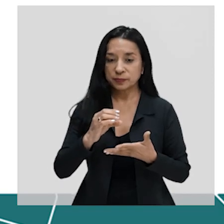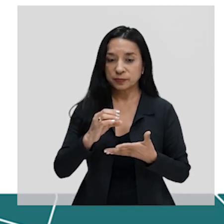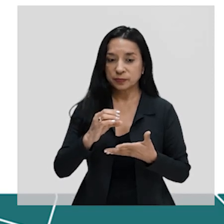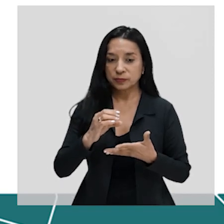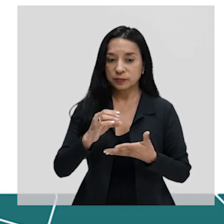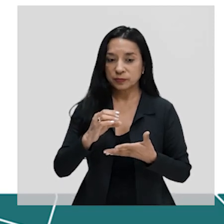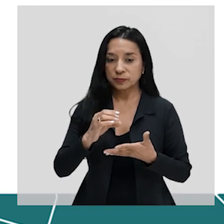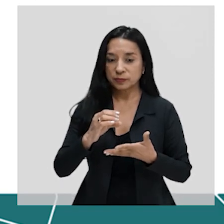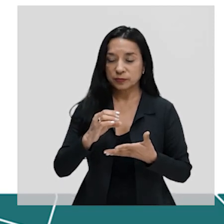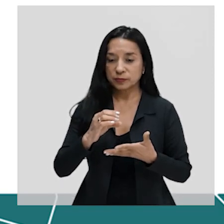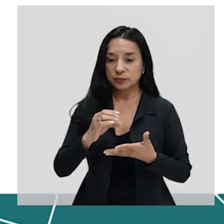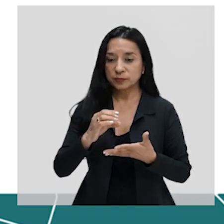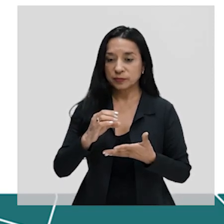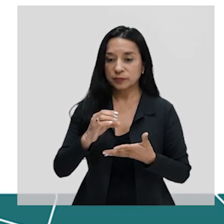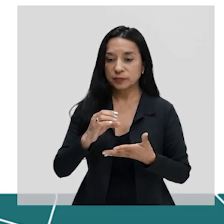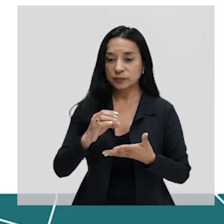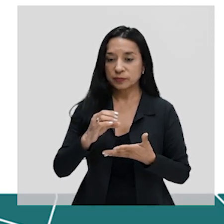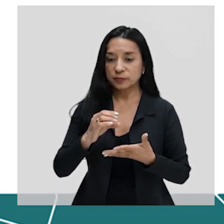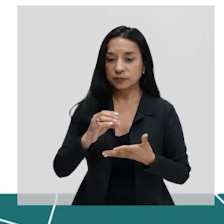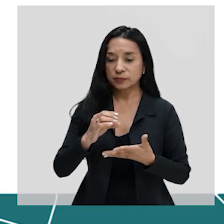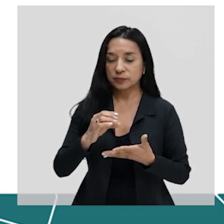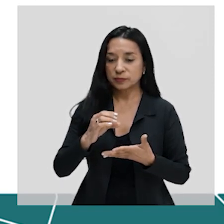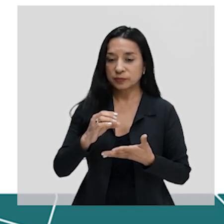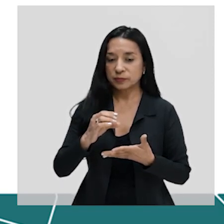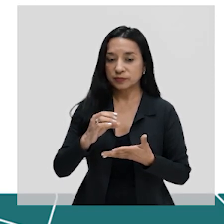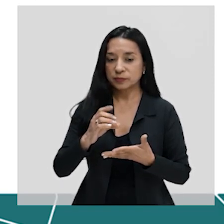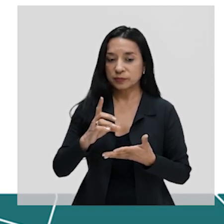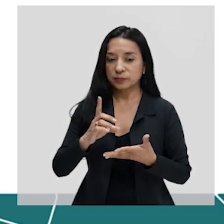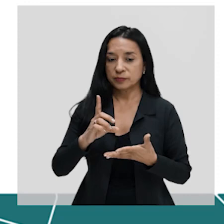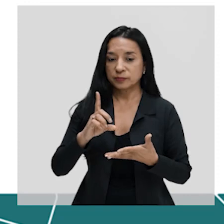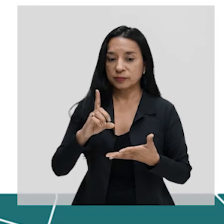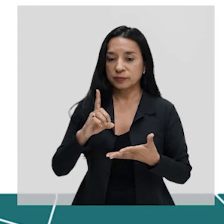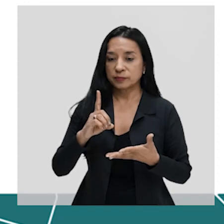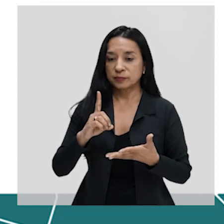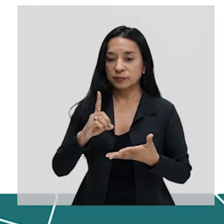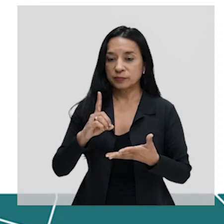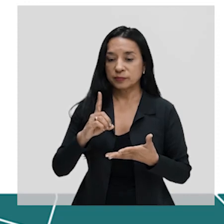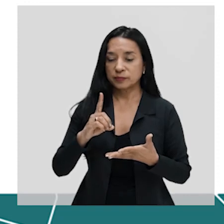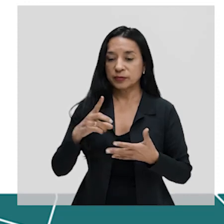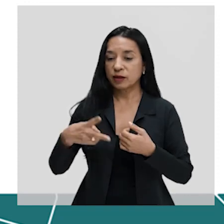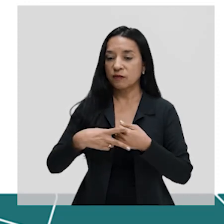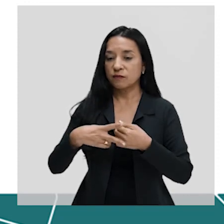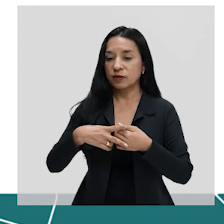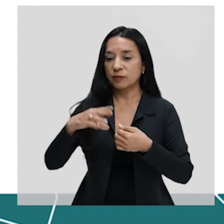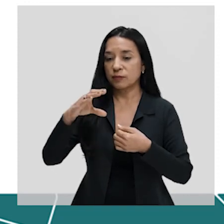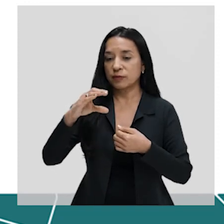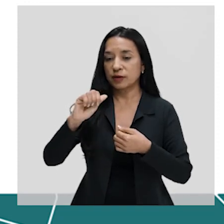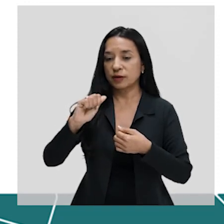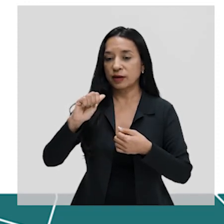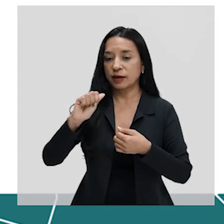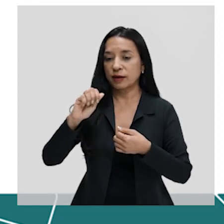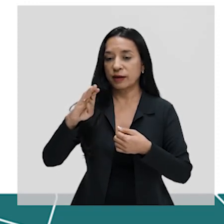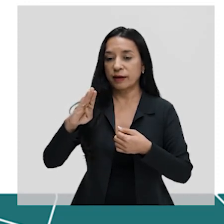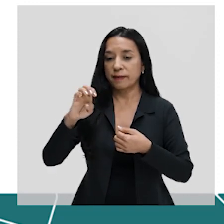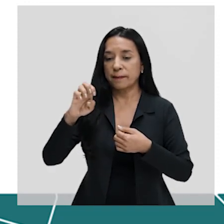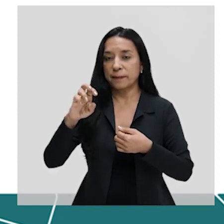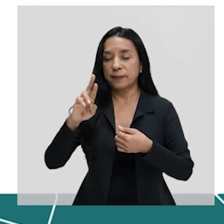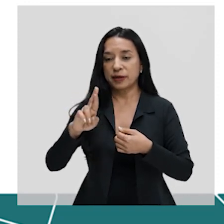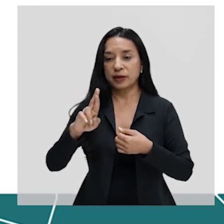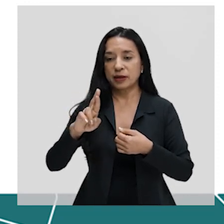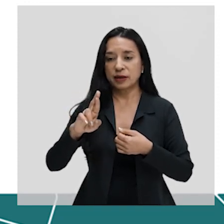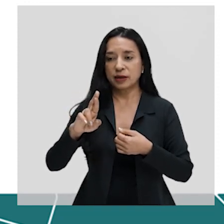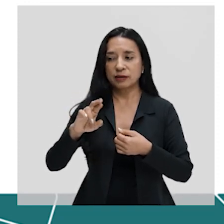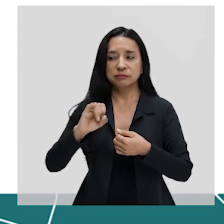que a prestação caiba no orçamento. Verbo caber. Já ouviram alguém dizendo assim?